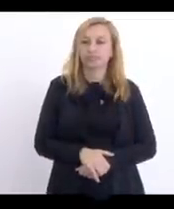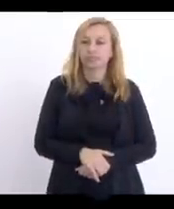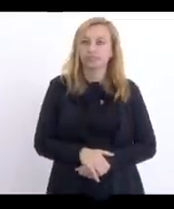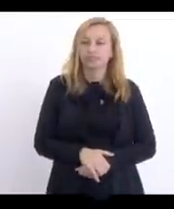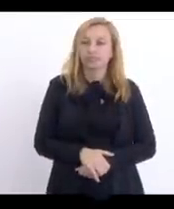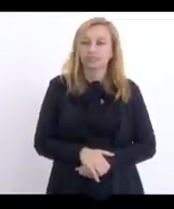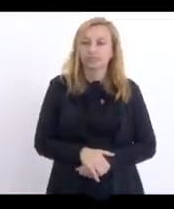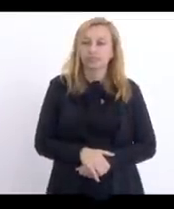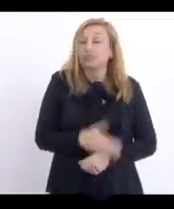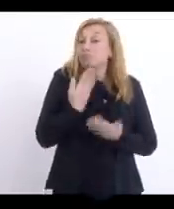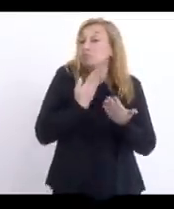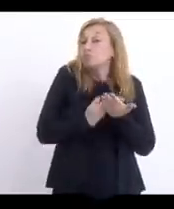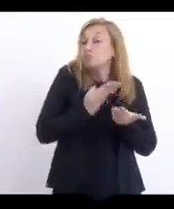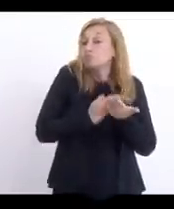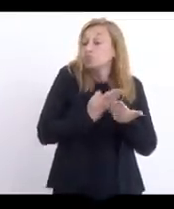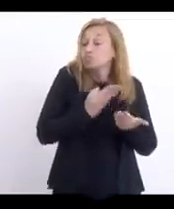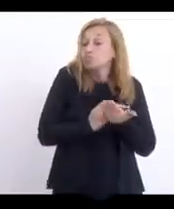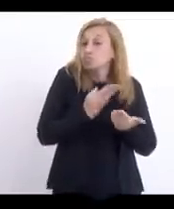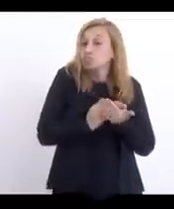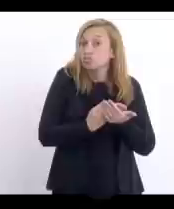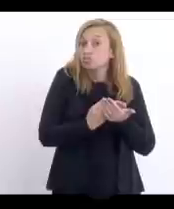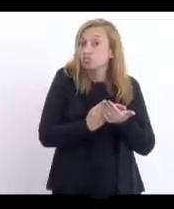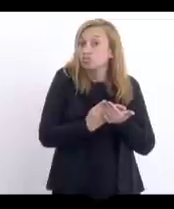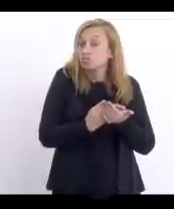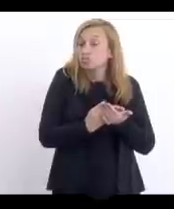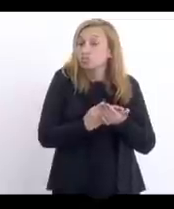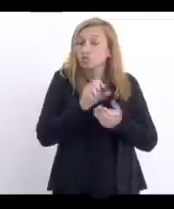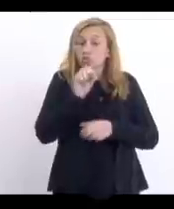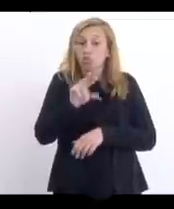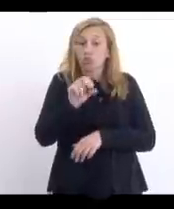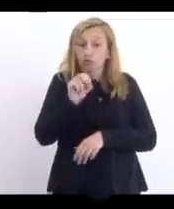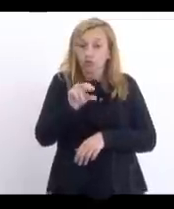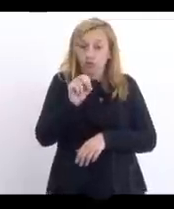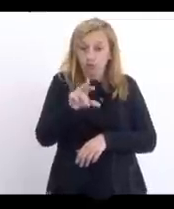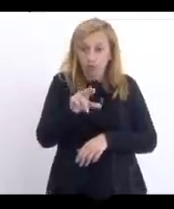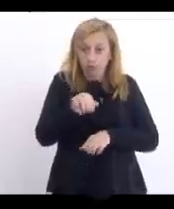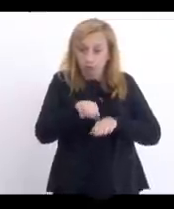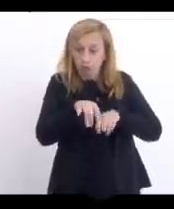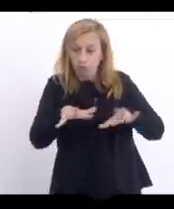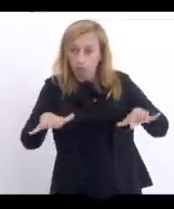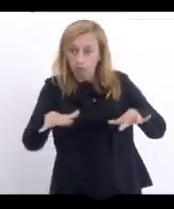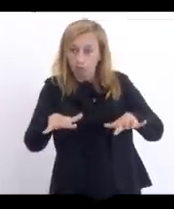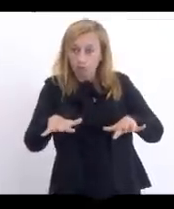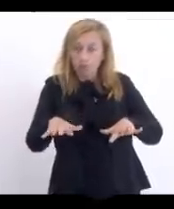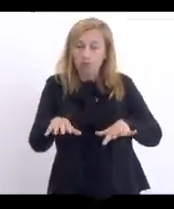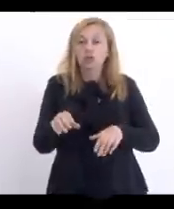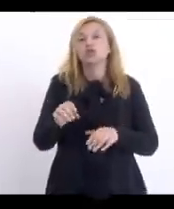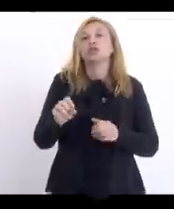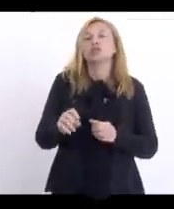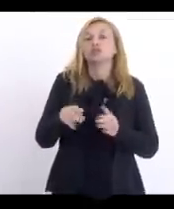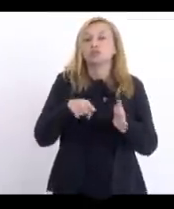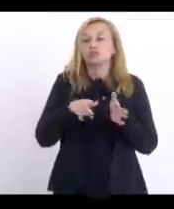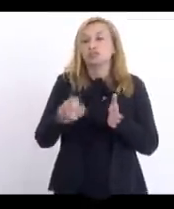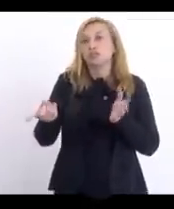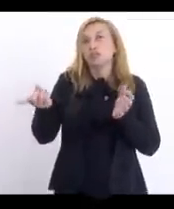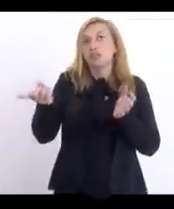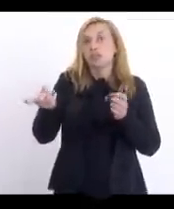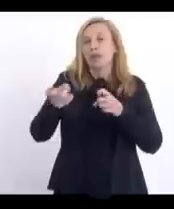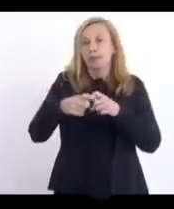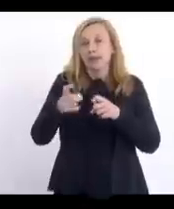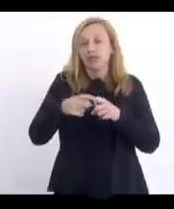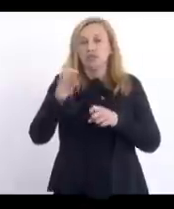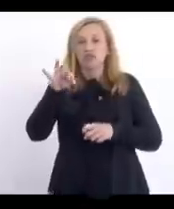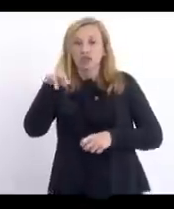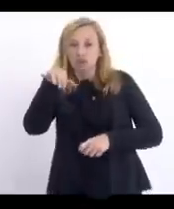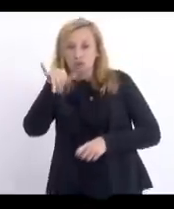de estudar as proliferações do vírus por conta dos infectologistas. Então, esse